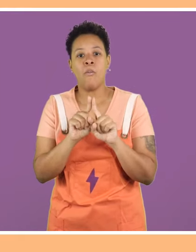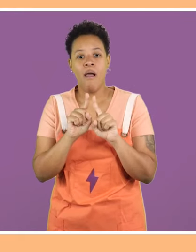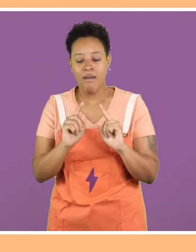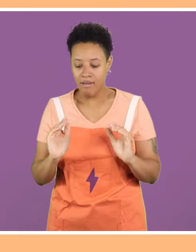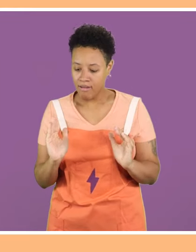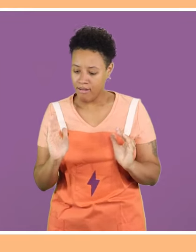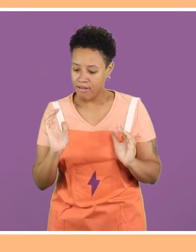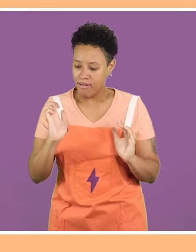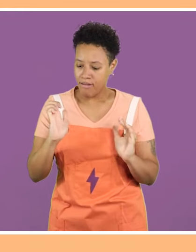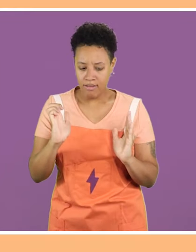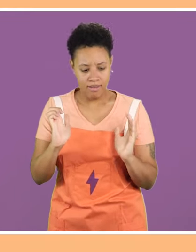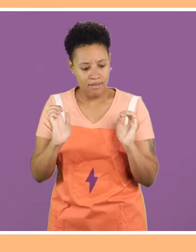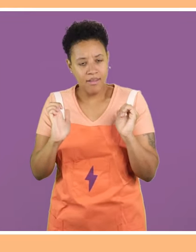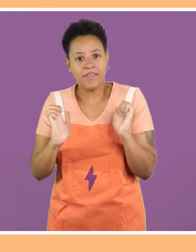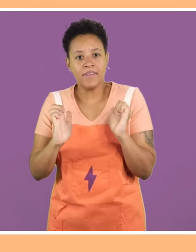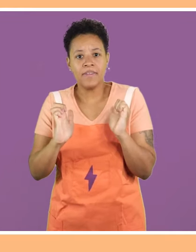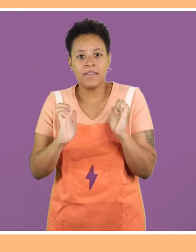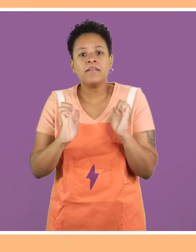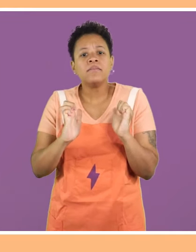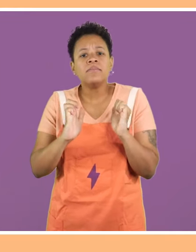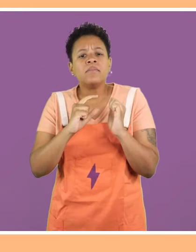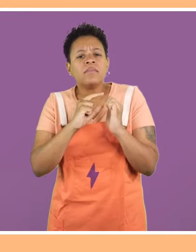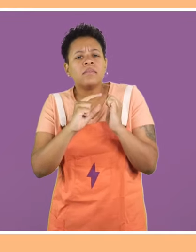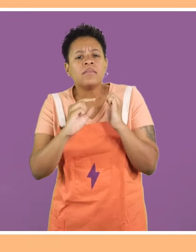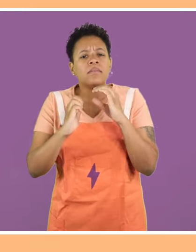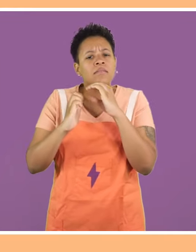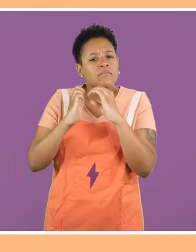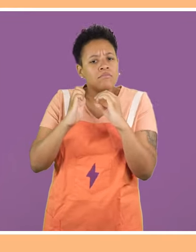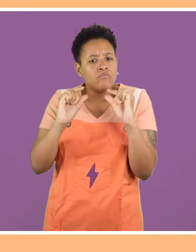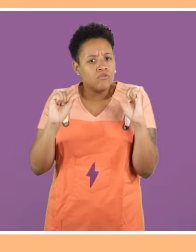Passe a cola em uma das bases e junte elas.